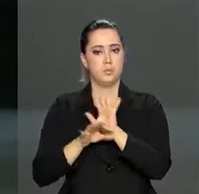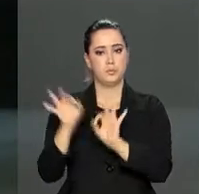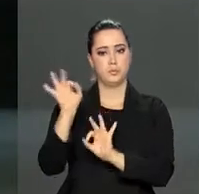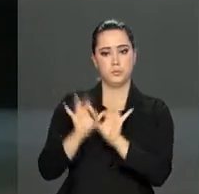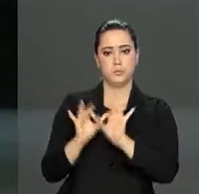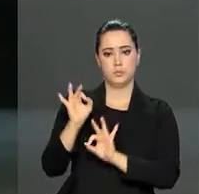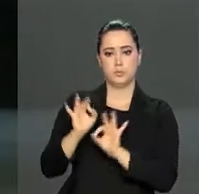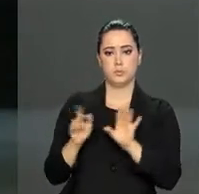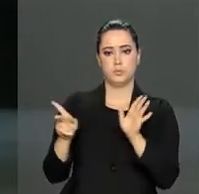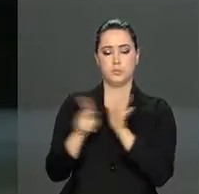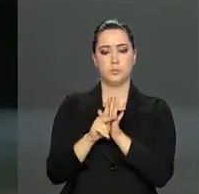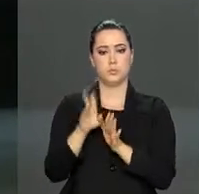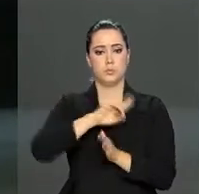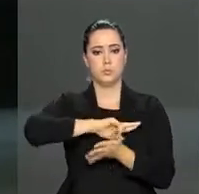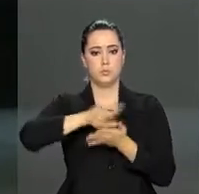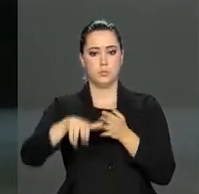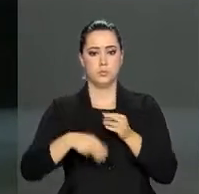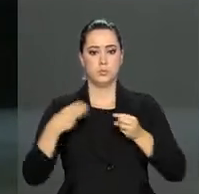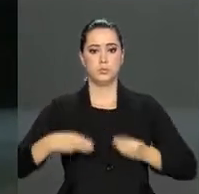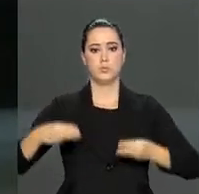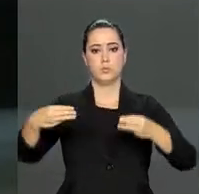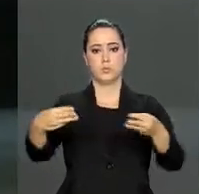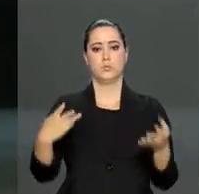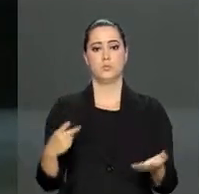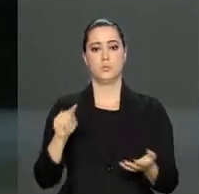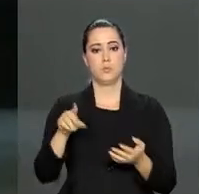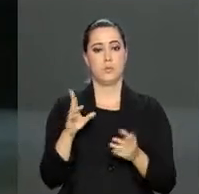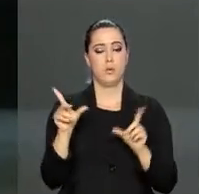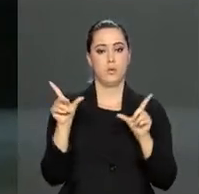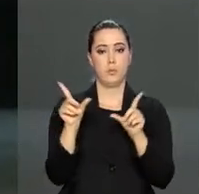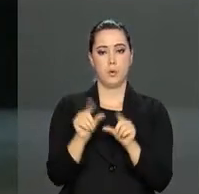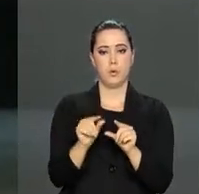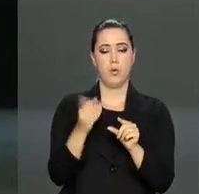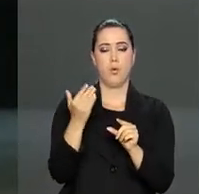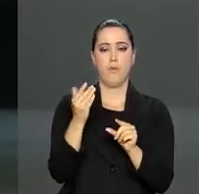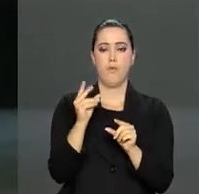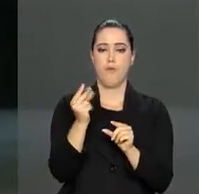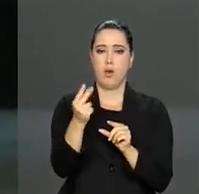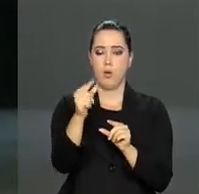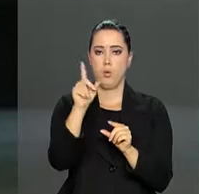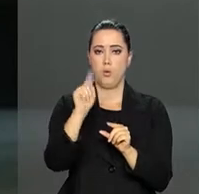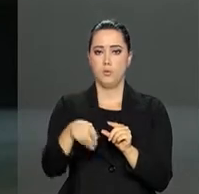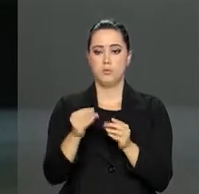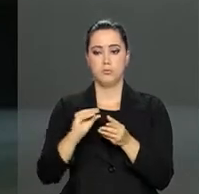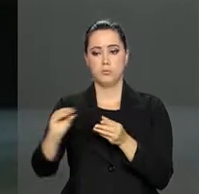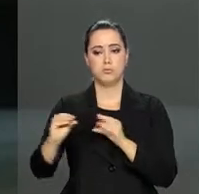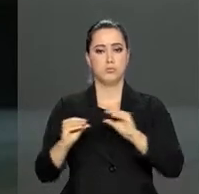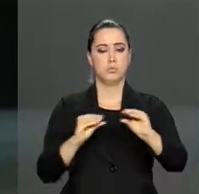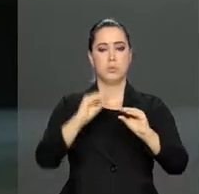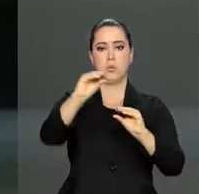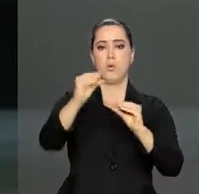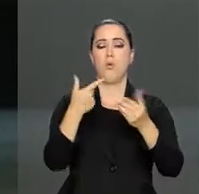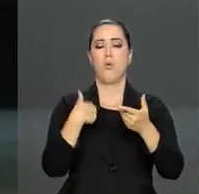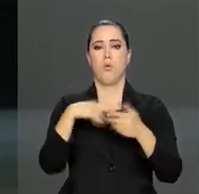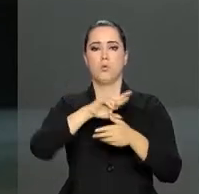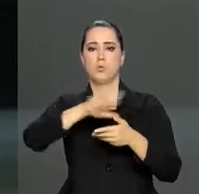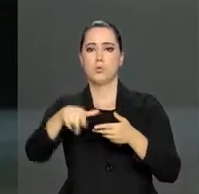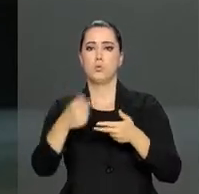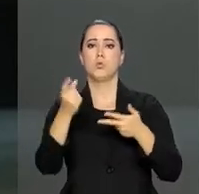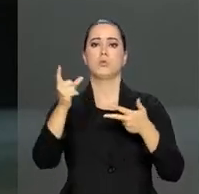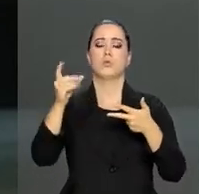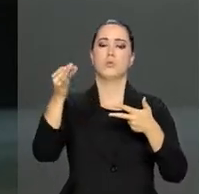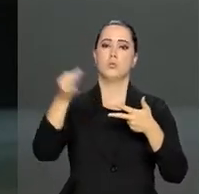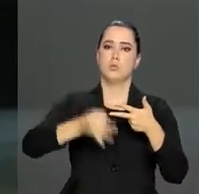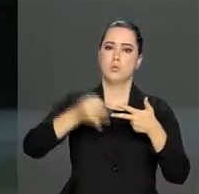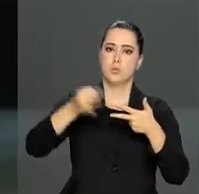programas dos diferentes ministérios a parte menor vai ser destinada aos outros poderes da república como por